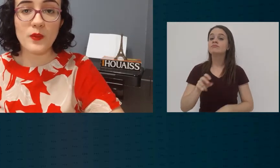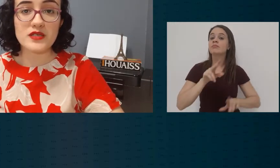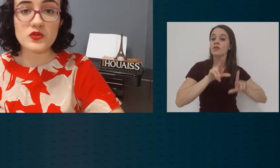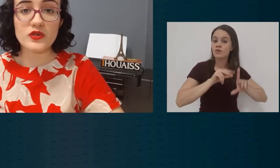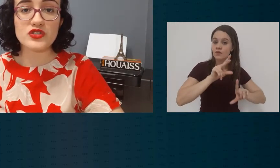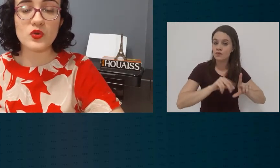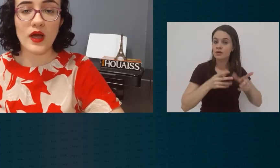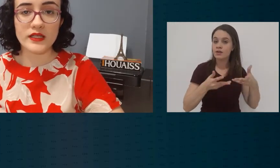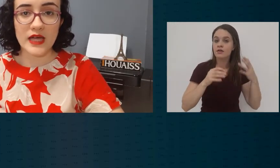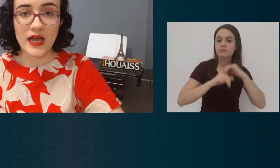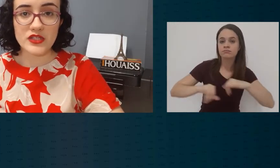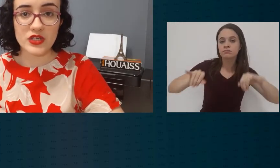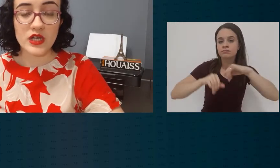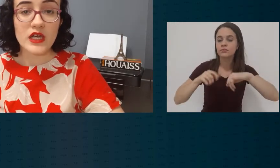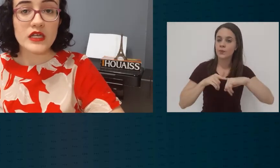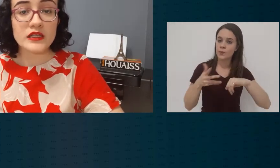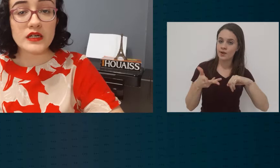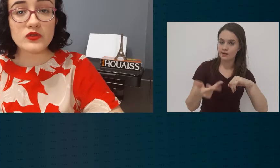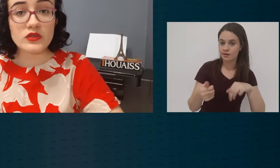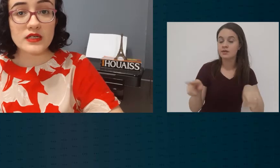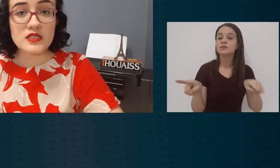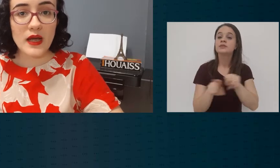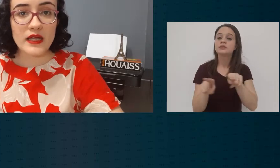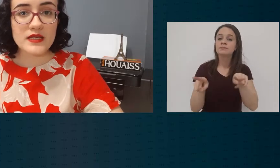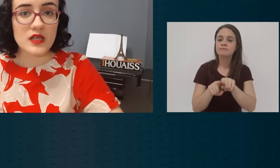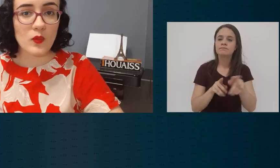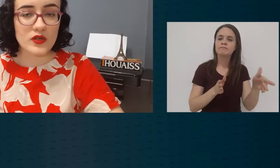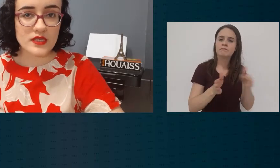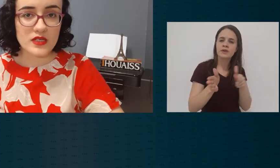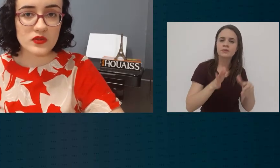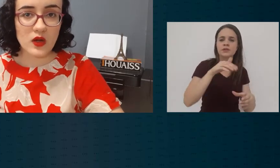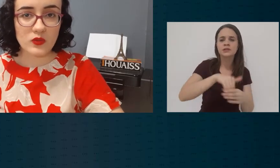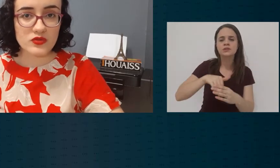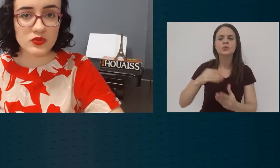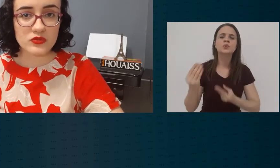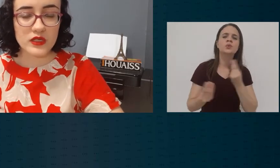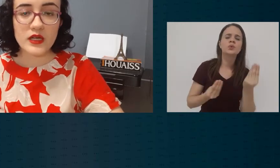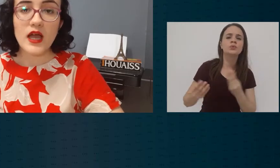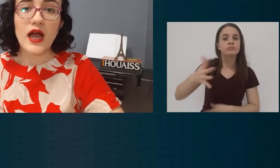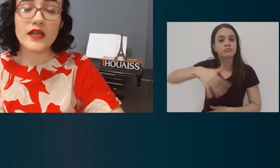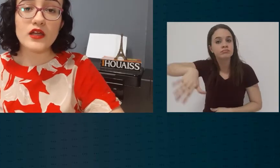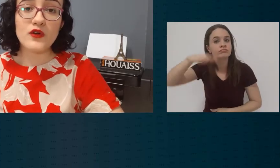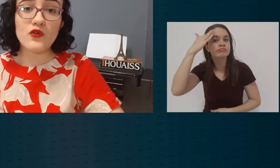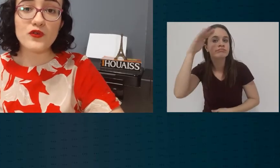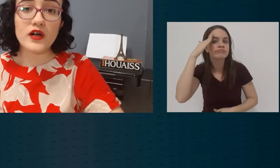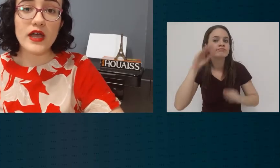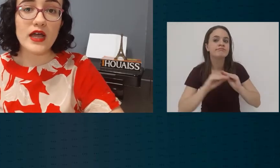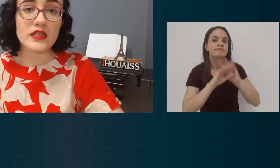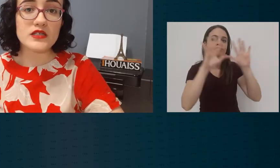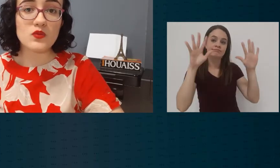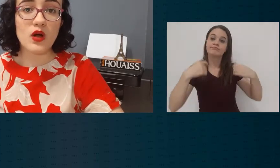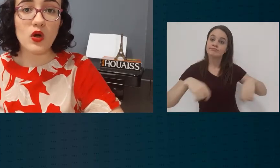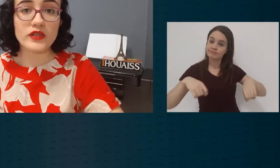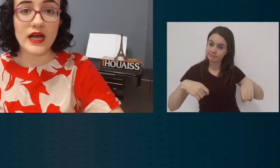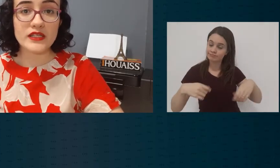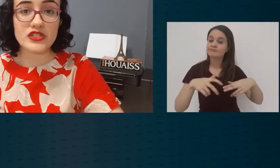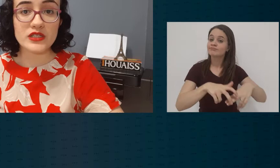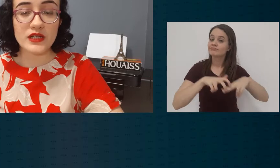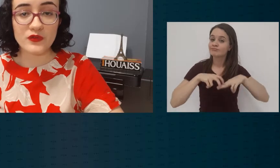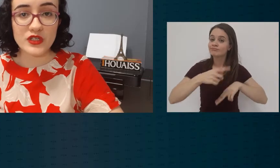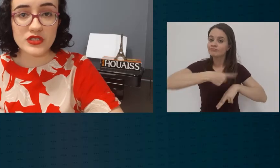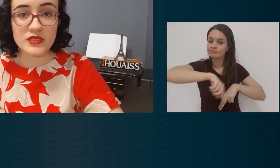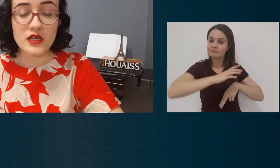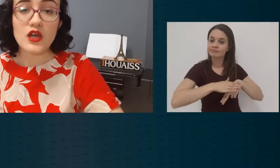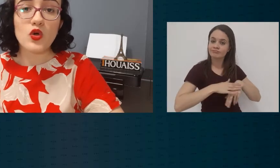de informações de qualidade e dando transparência ao processo da consulta. A TV UFAM realiza uma rodada